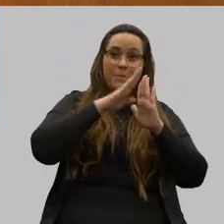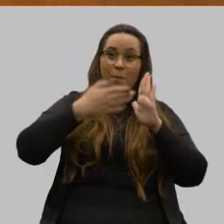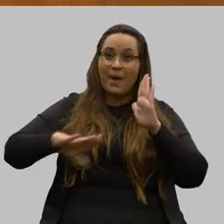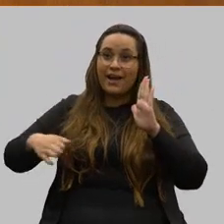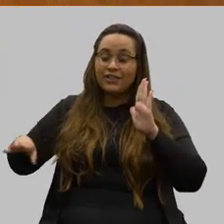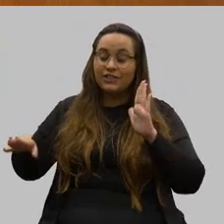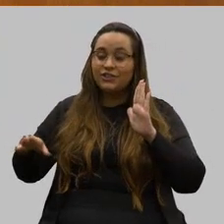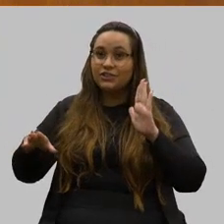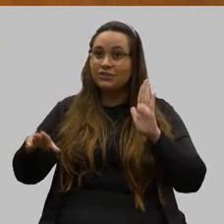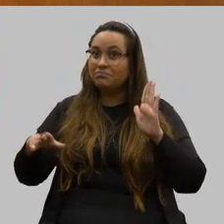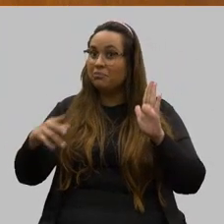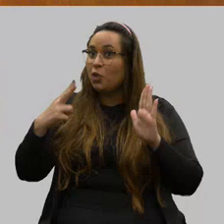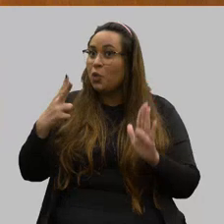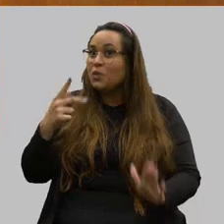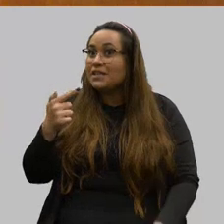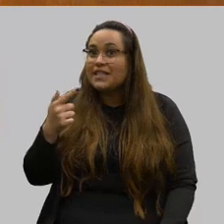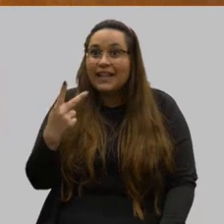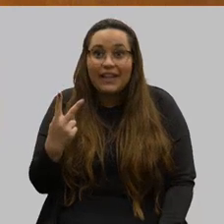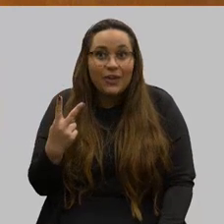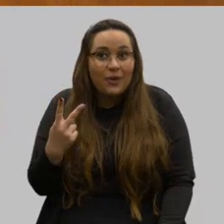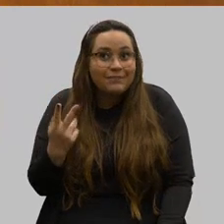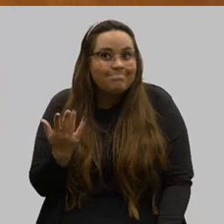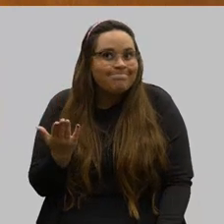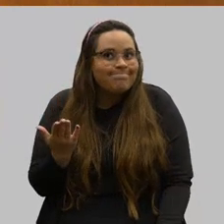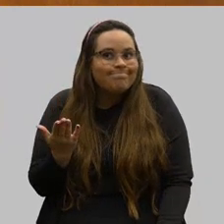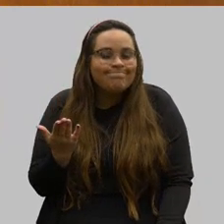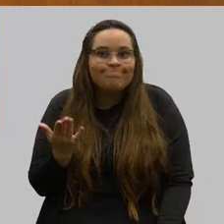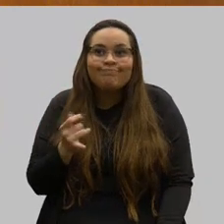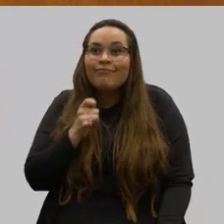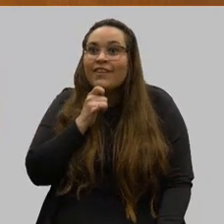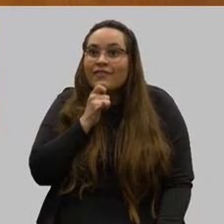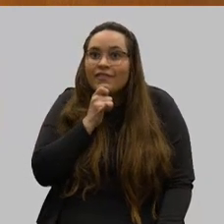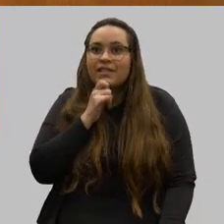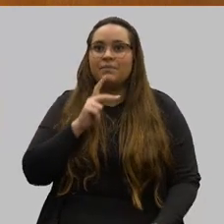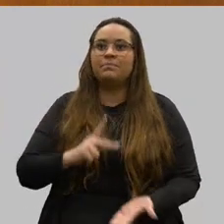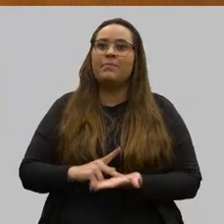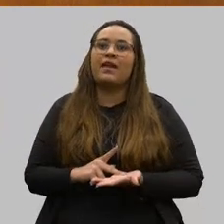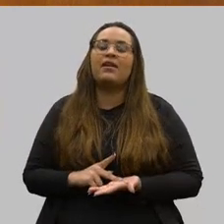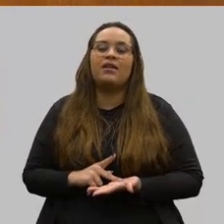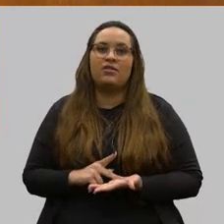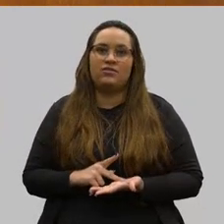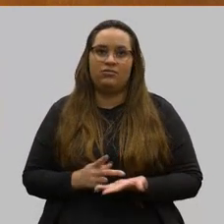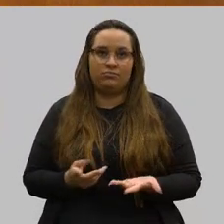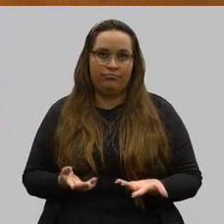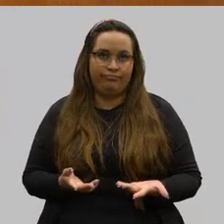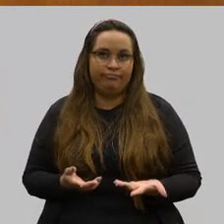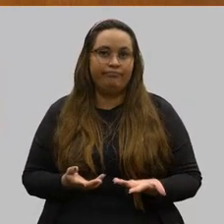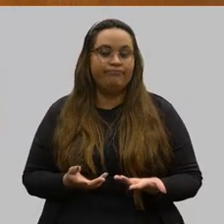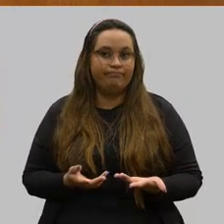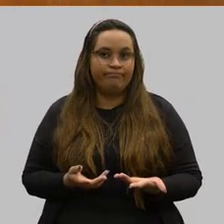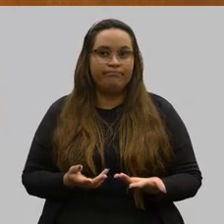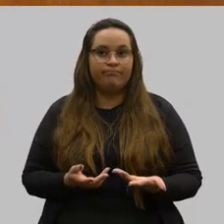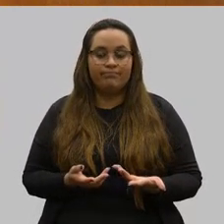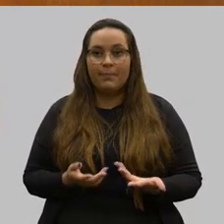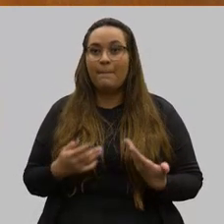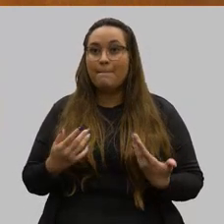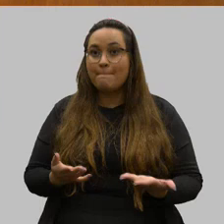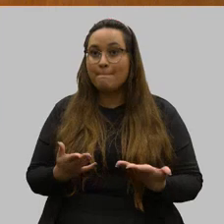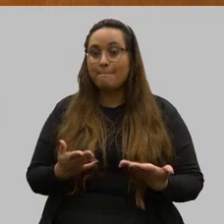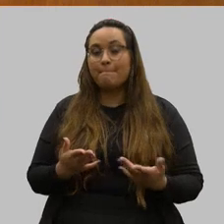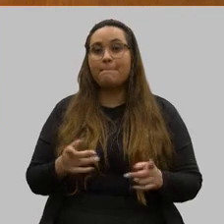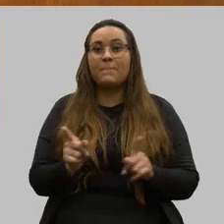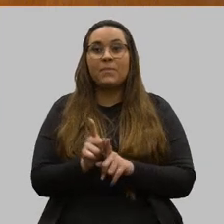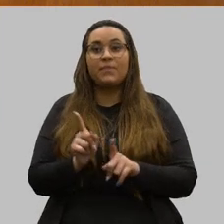governo possa fazer infelizmente é uma realidade né é uma realidade mas eu conto deputado Carlos com vossa